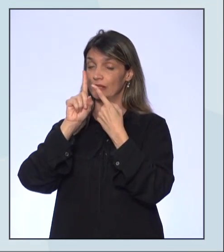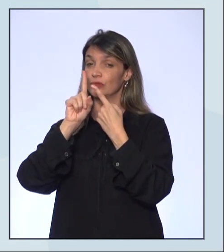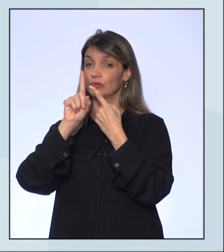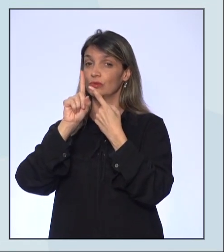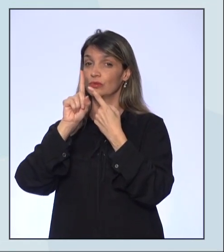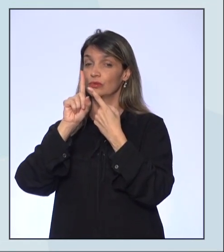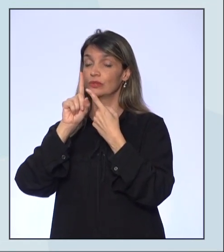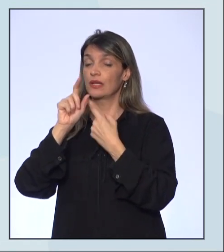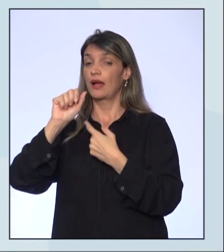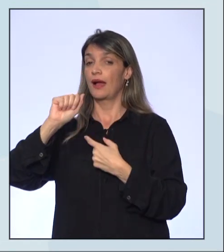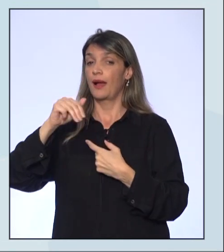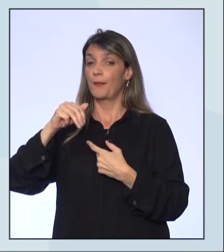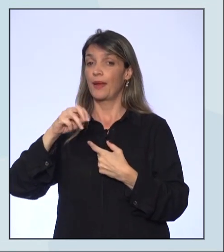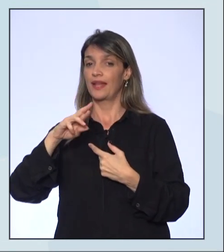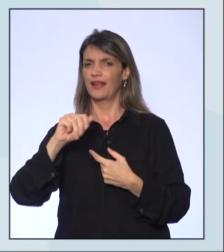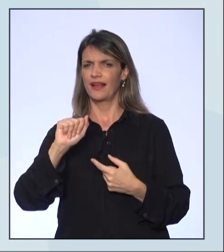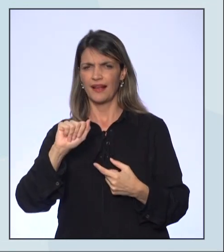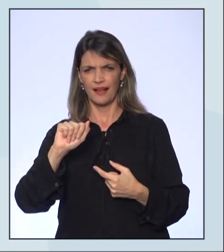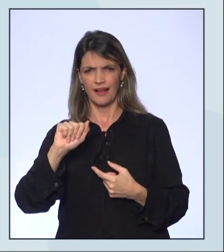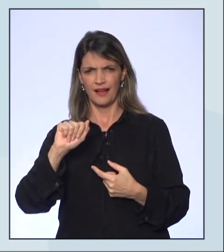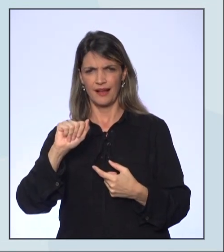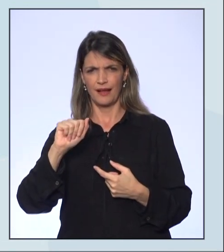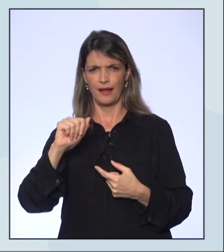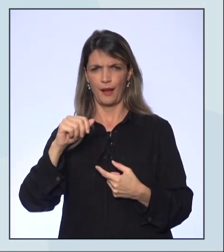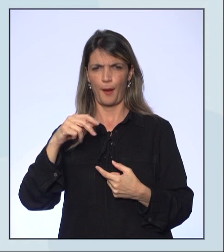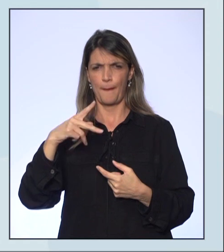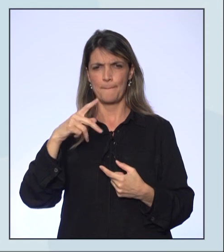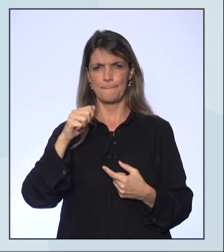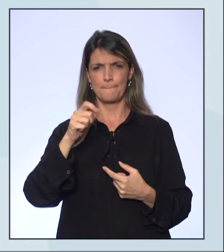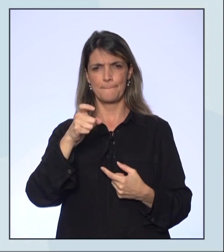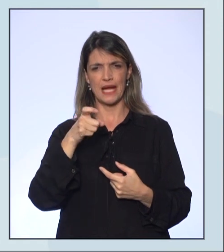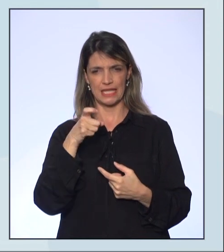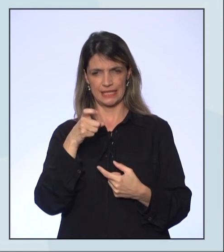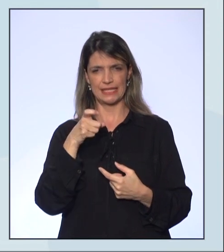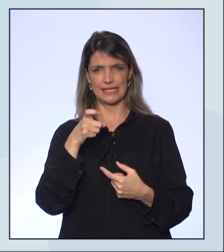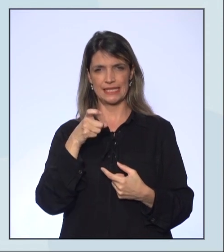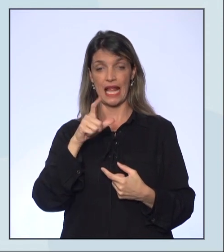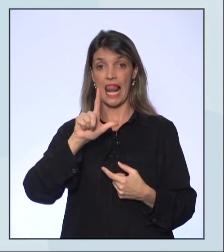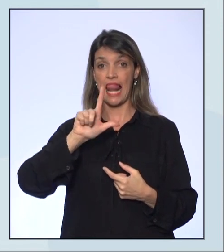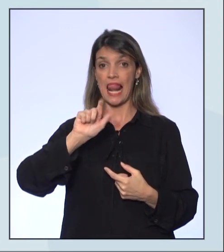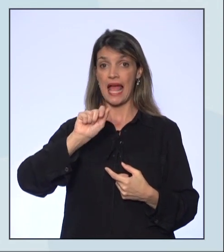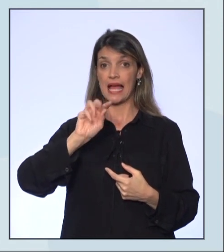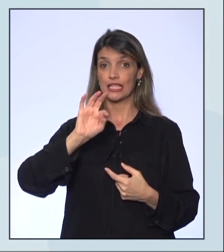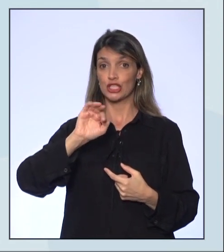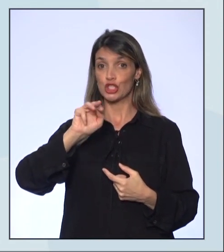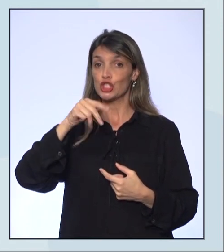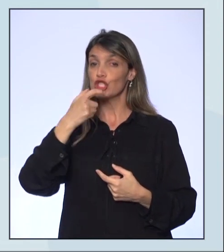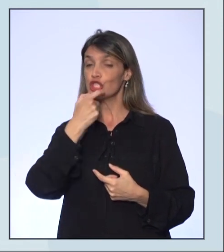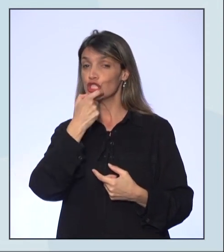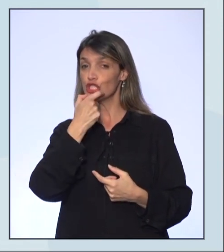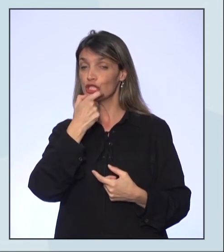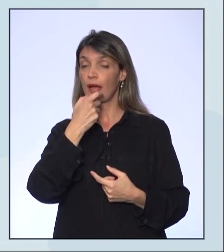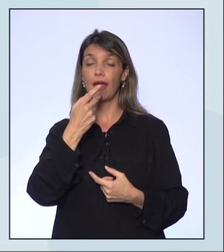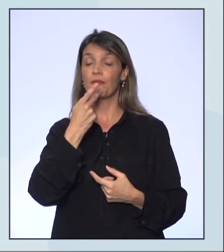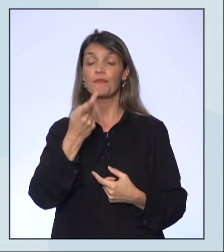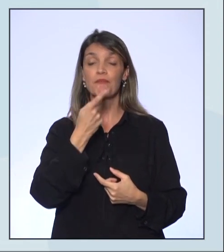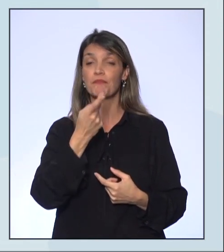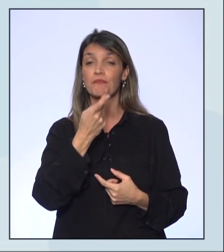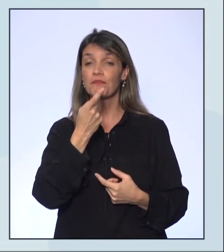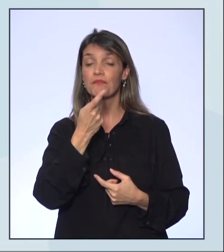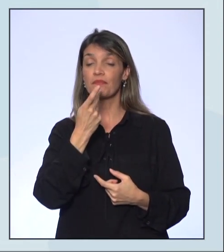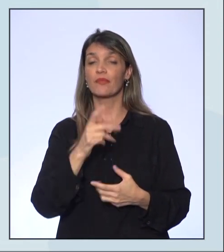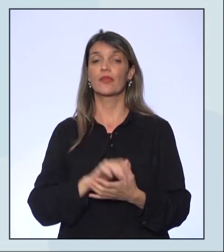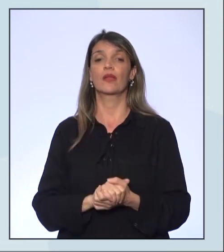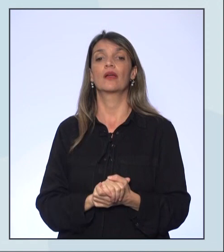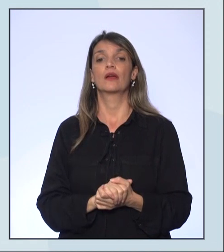conhecida aí como Pax Americana, né, a palavra Pax é do latim, né, quer dizer paz, né, uma suposta paz americana dos